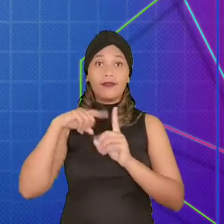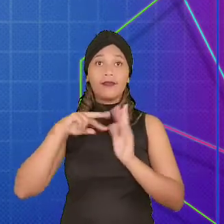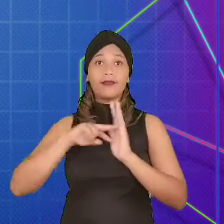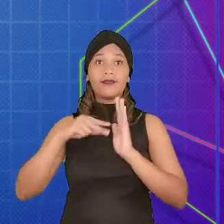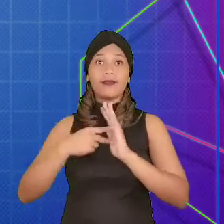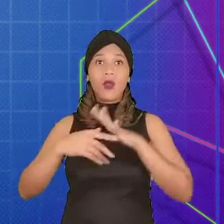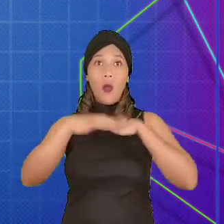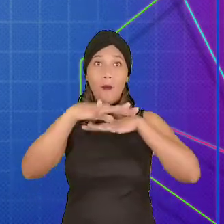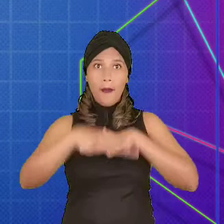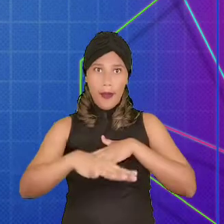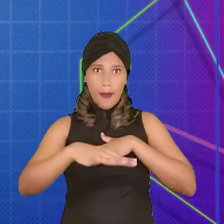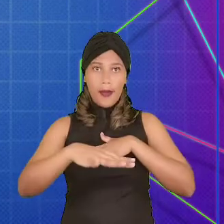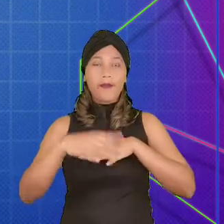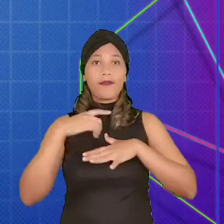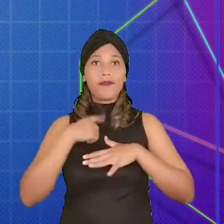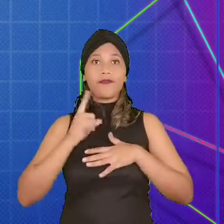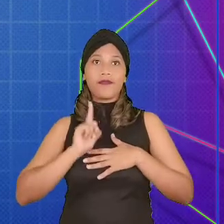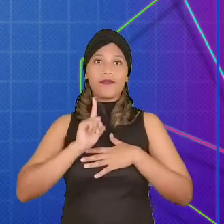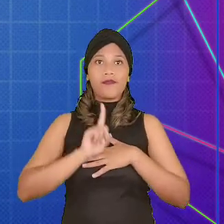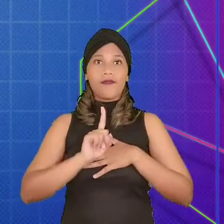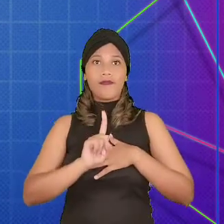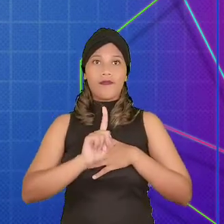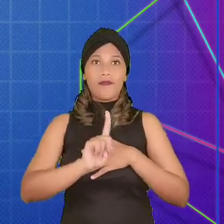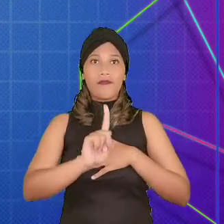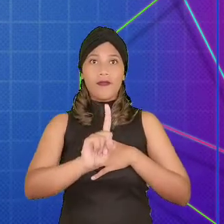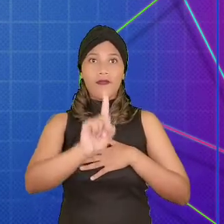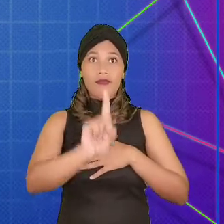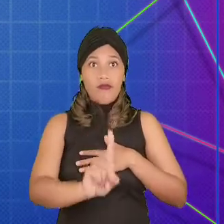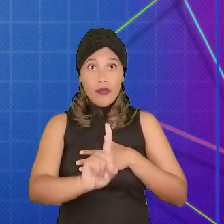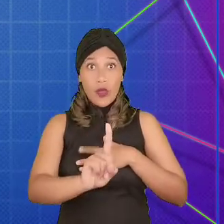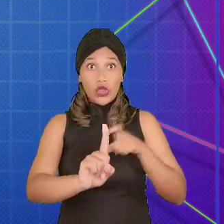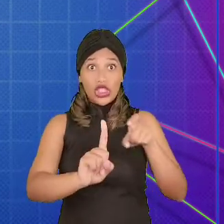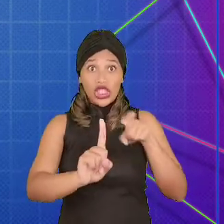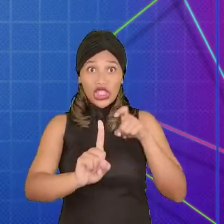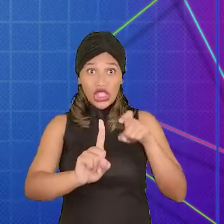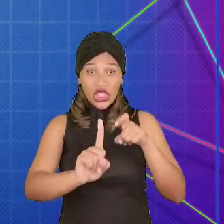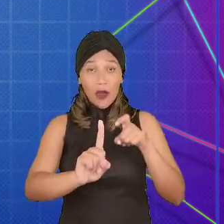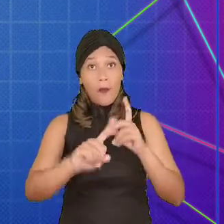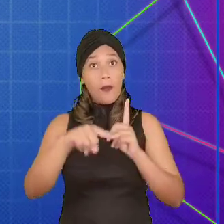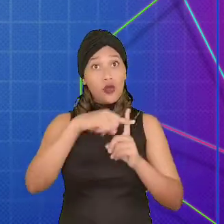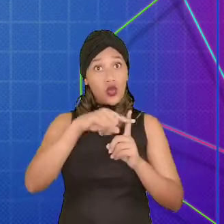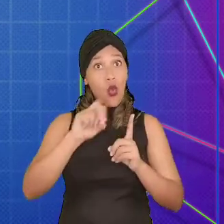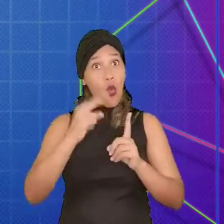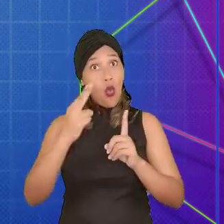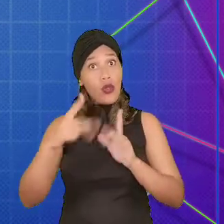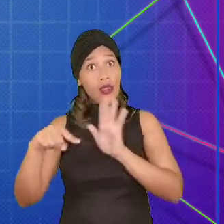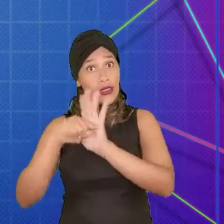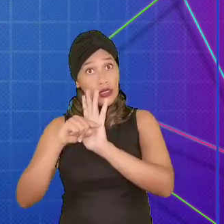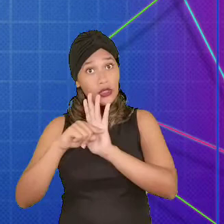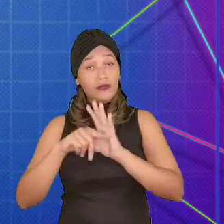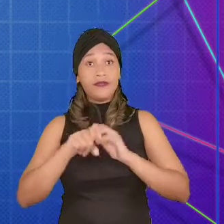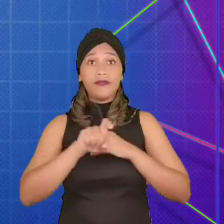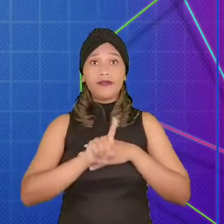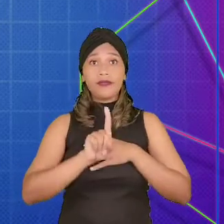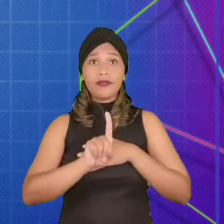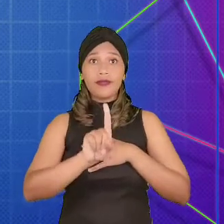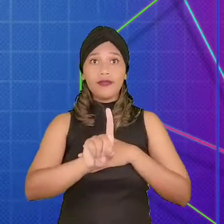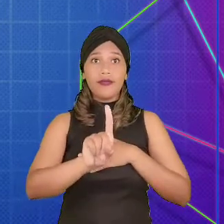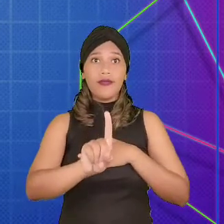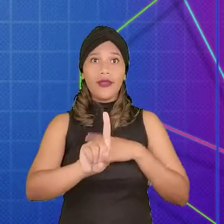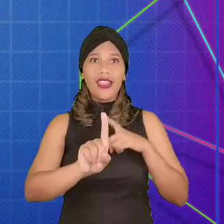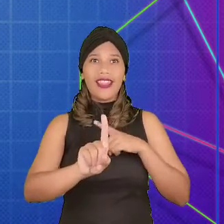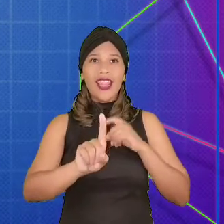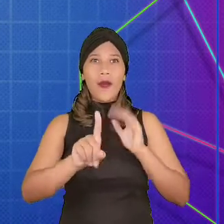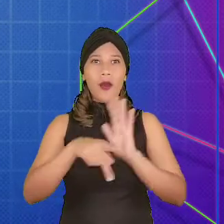plano cartesiano, nesse caso, vai representar o mapa do jogo, e quando o nosso personagem passa de um certo ponto de X, sendo ele positivo